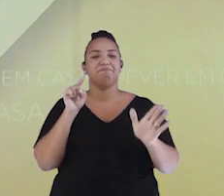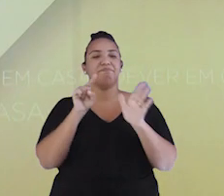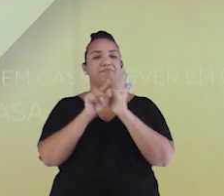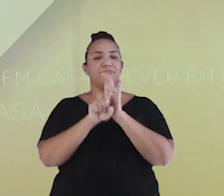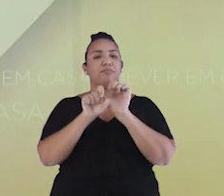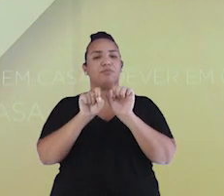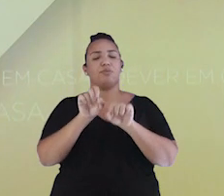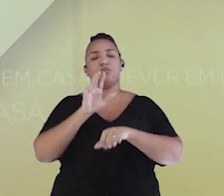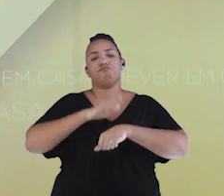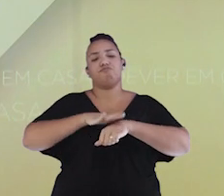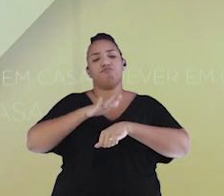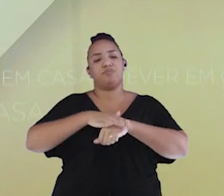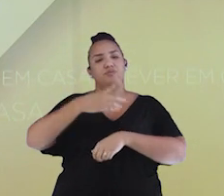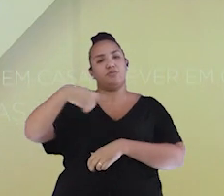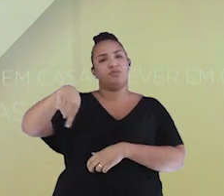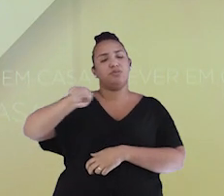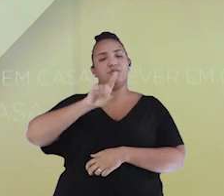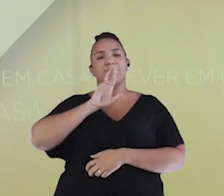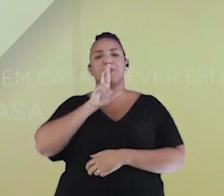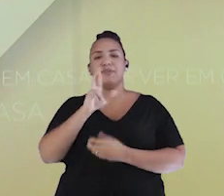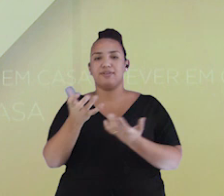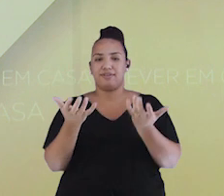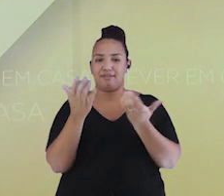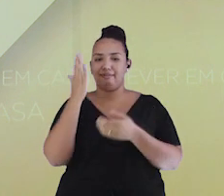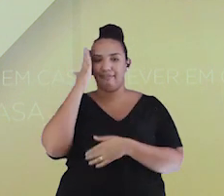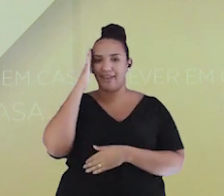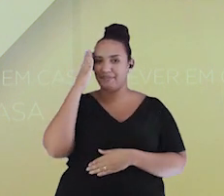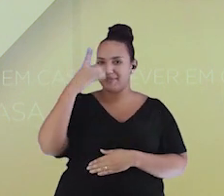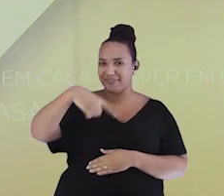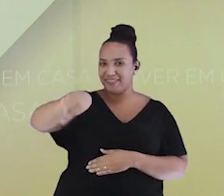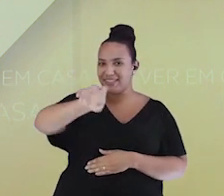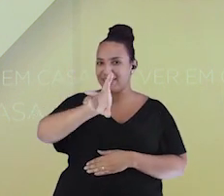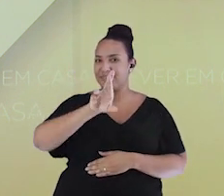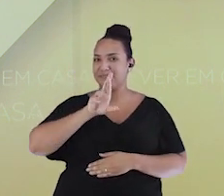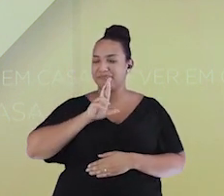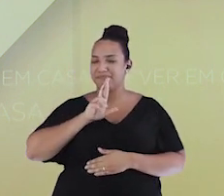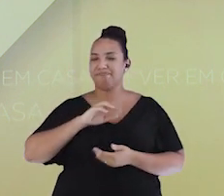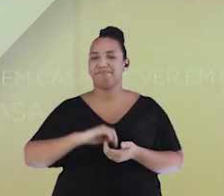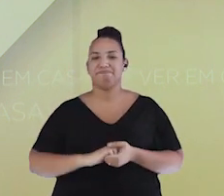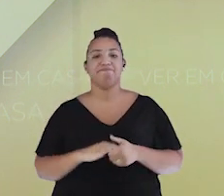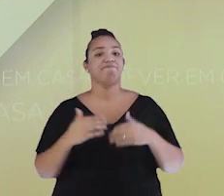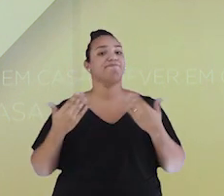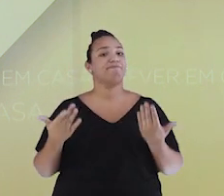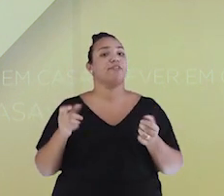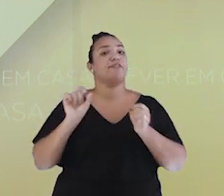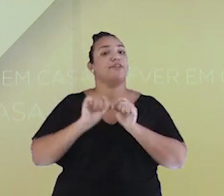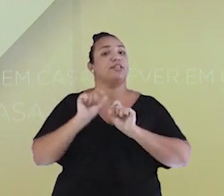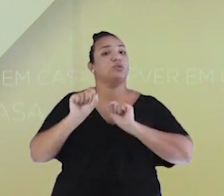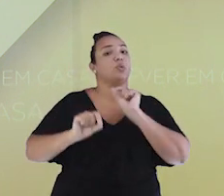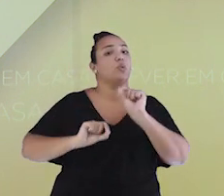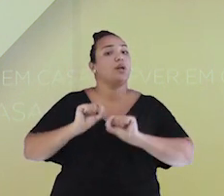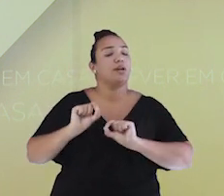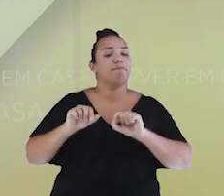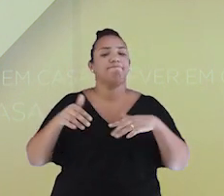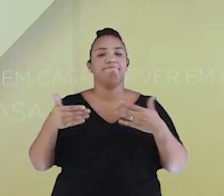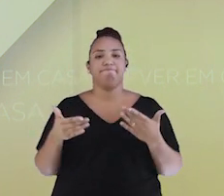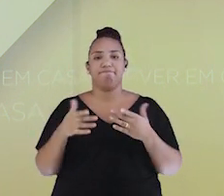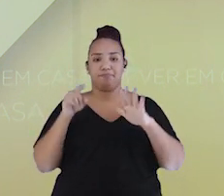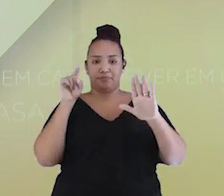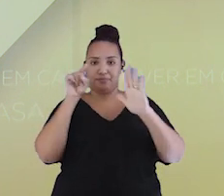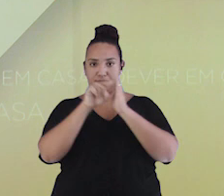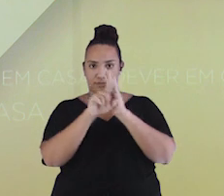Pensou? Respondeu? Essa é uma pergunta que pode ser respondida com suas palavras e eu quero muito saber